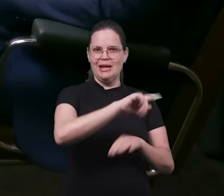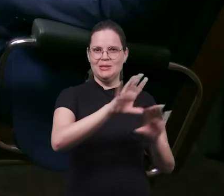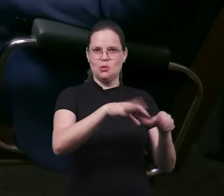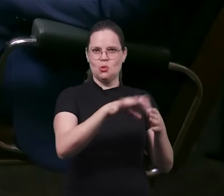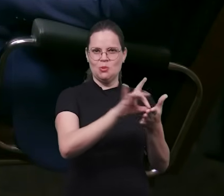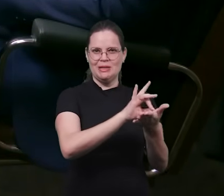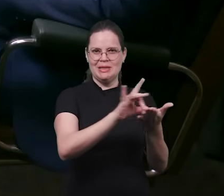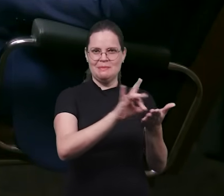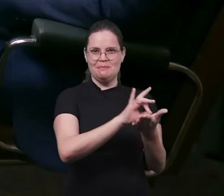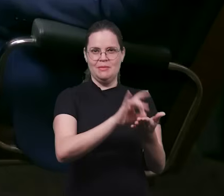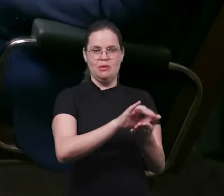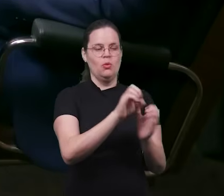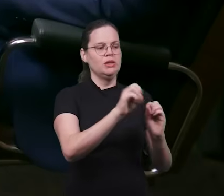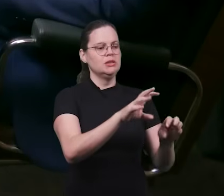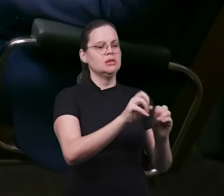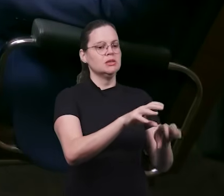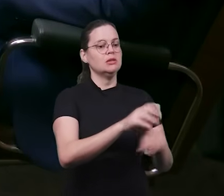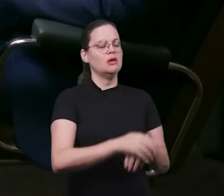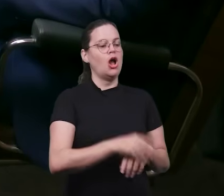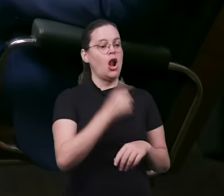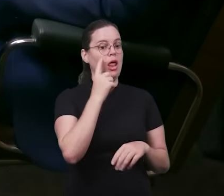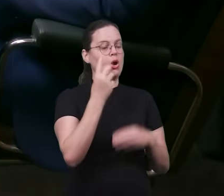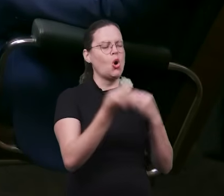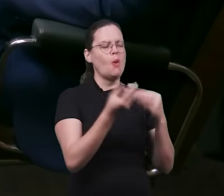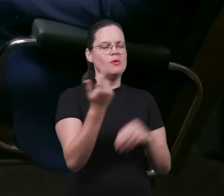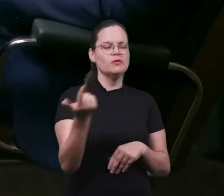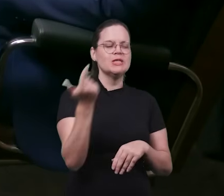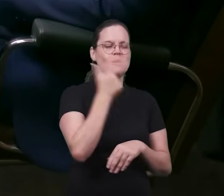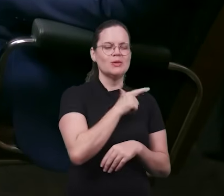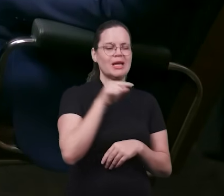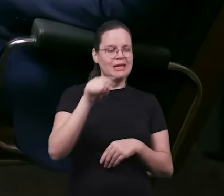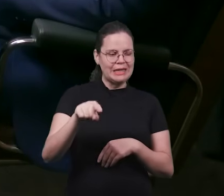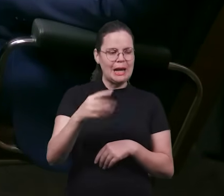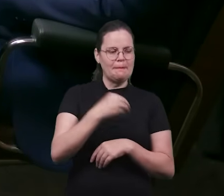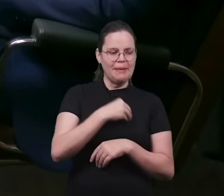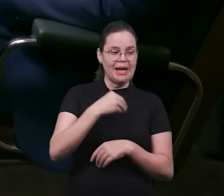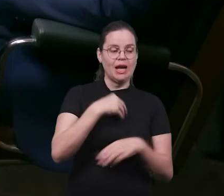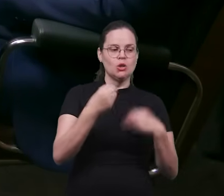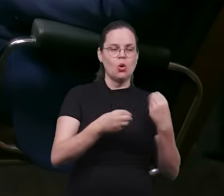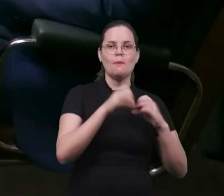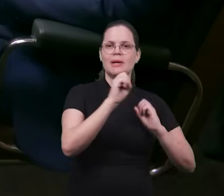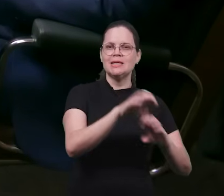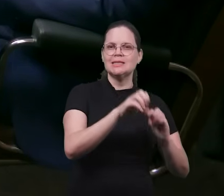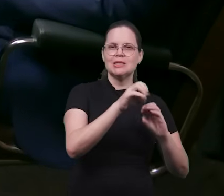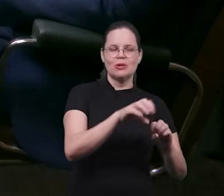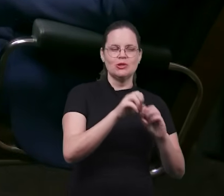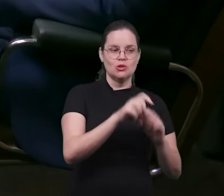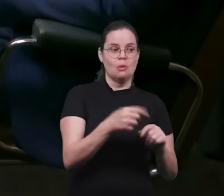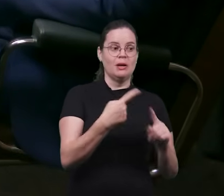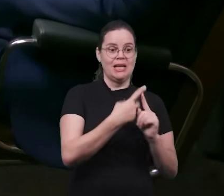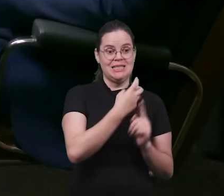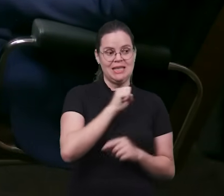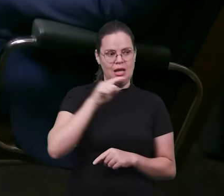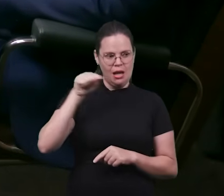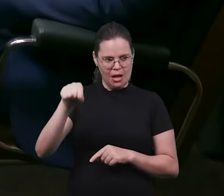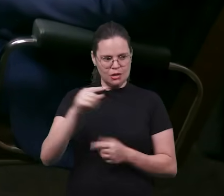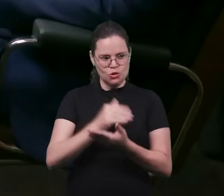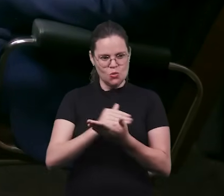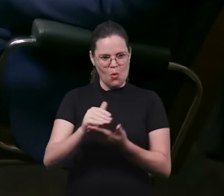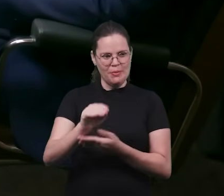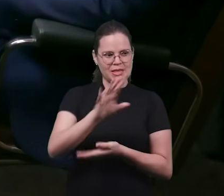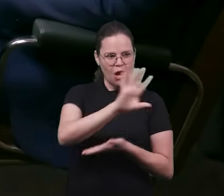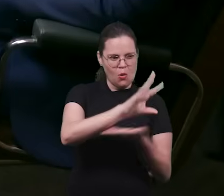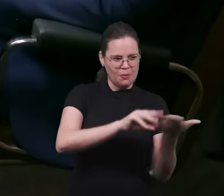aos midianitas a ensinar o povo, a levar o povo de Israel ao pecado. E se botar esse povo no pecado, na idolatria,